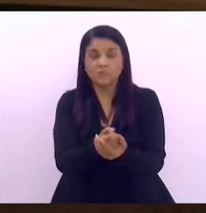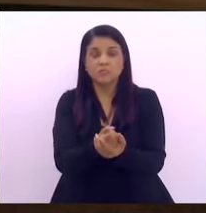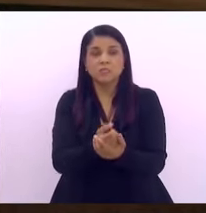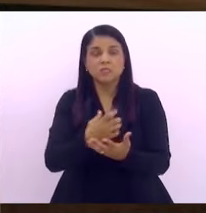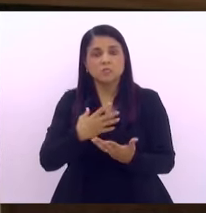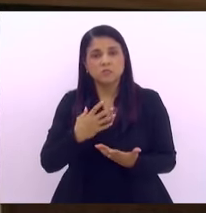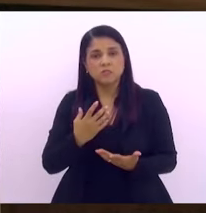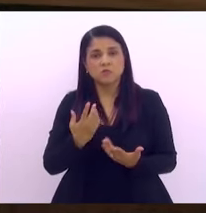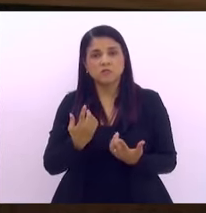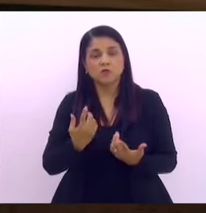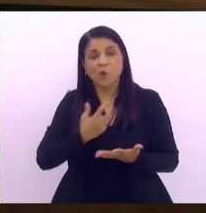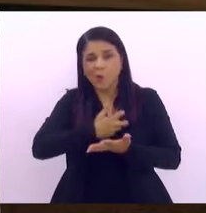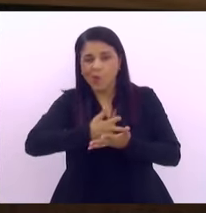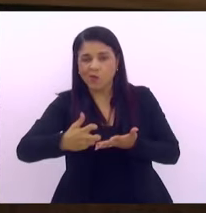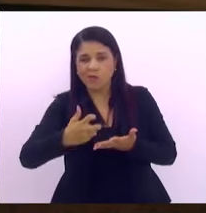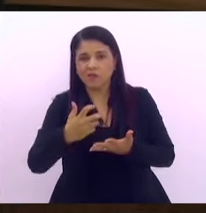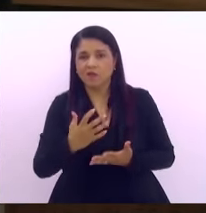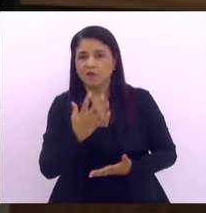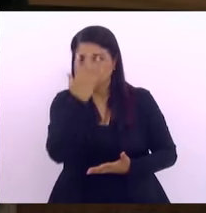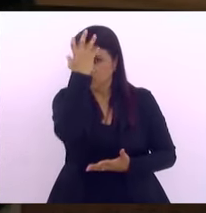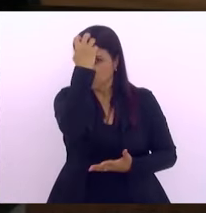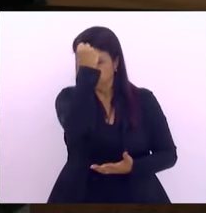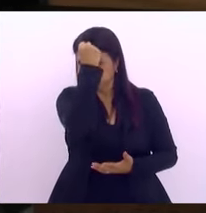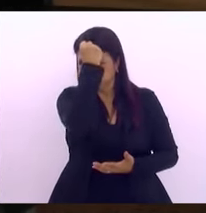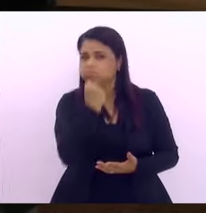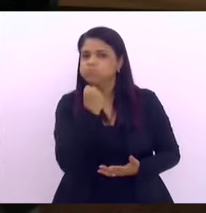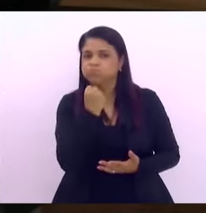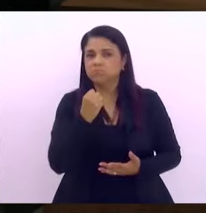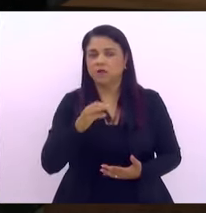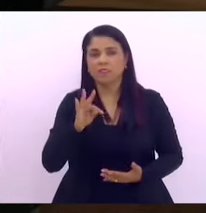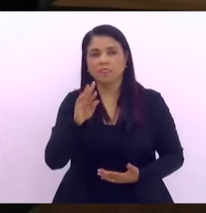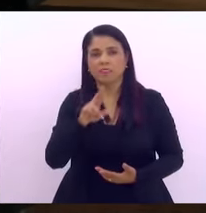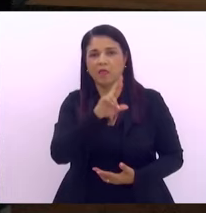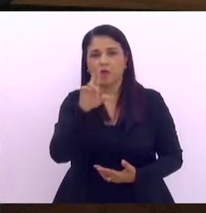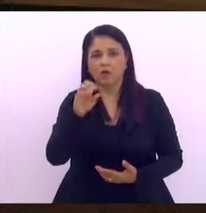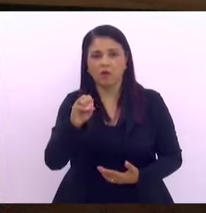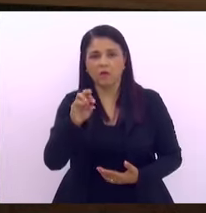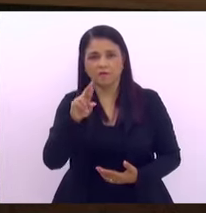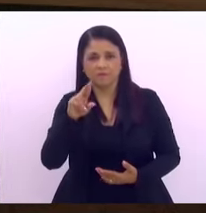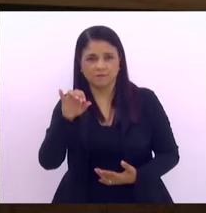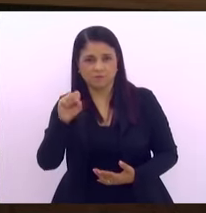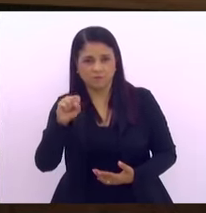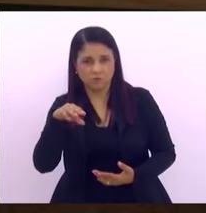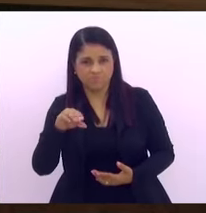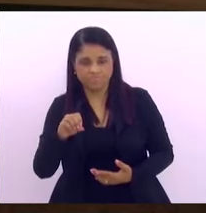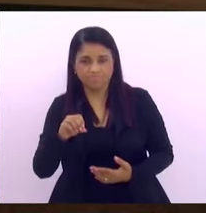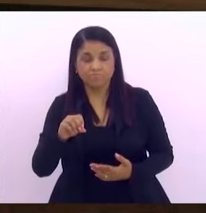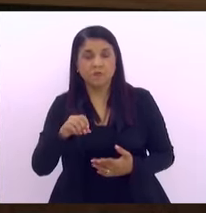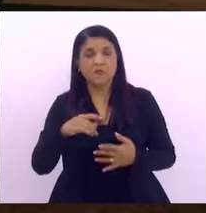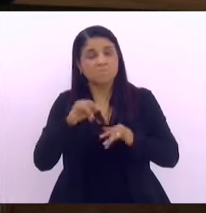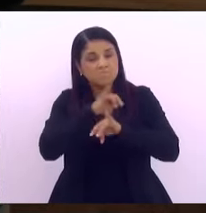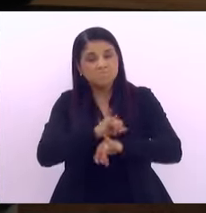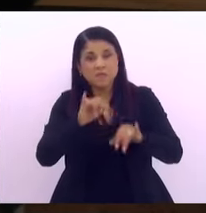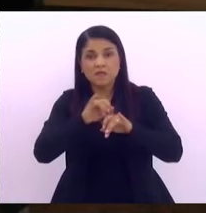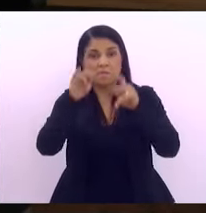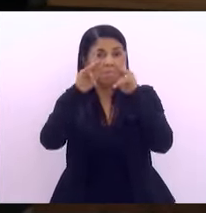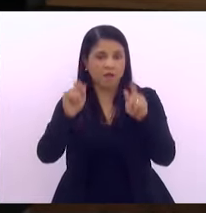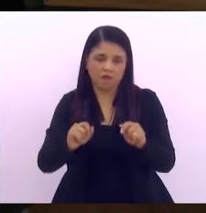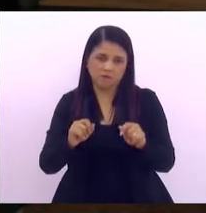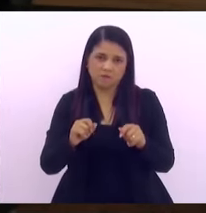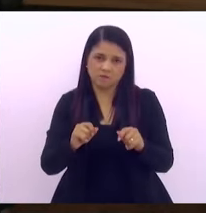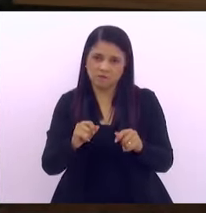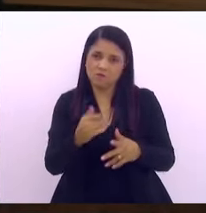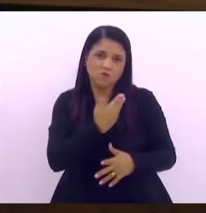terrorismo. Não há paz com alguém que prega a destruição de um Estado. Então, não há possibilidade, nem com um governo como